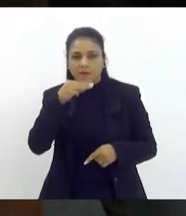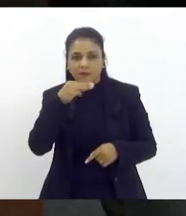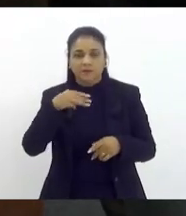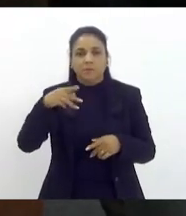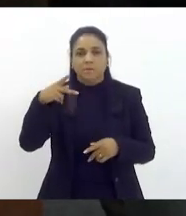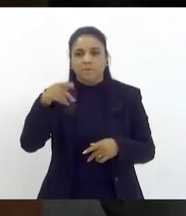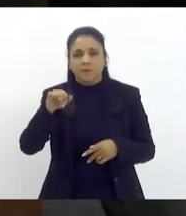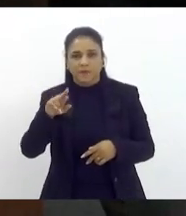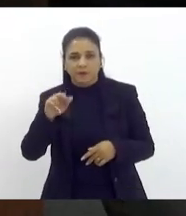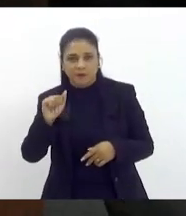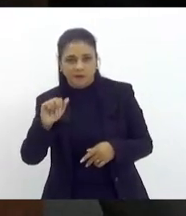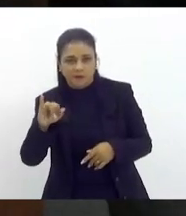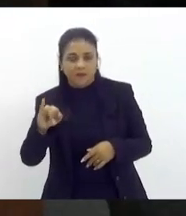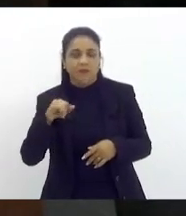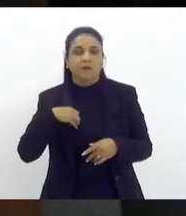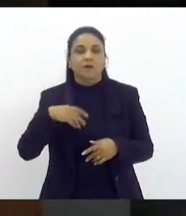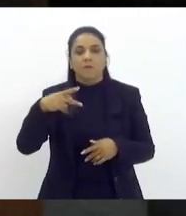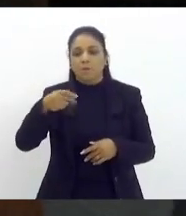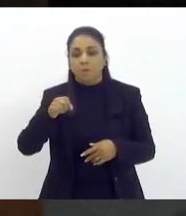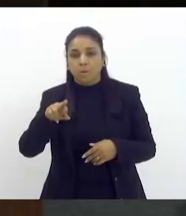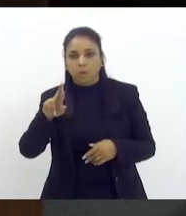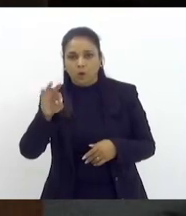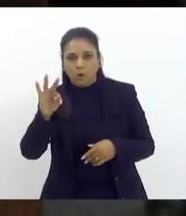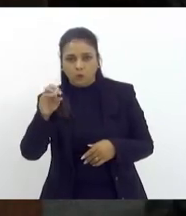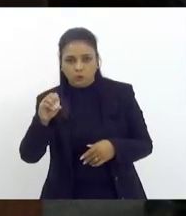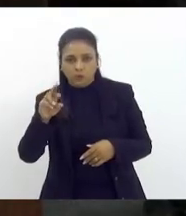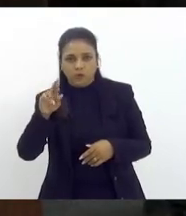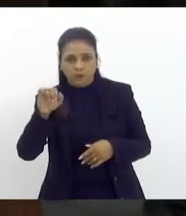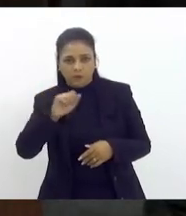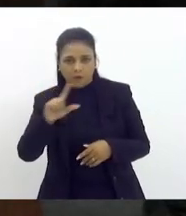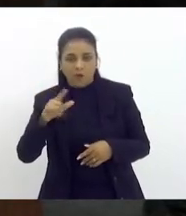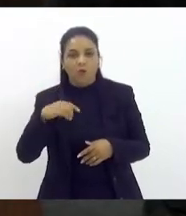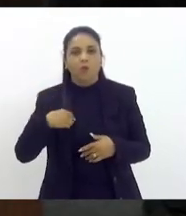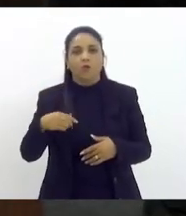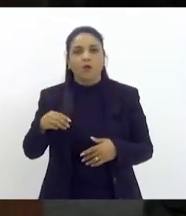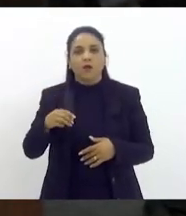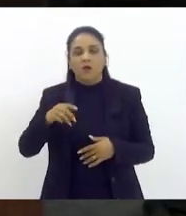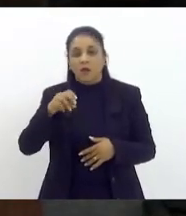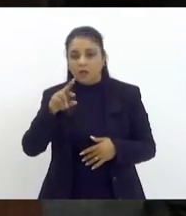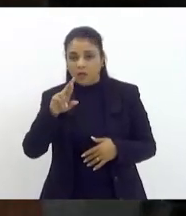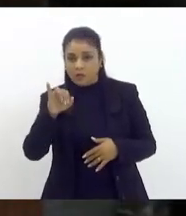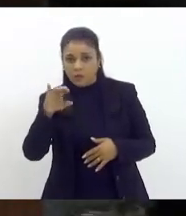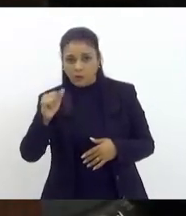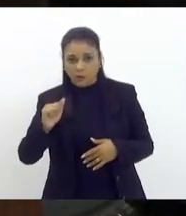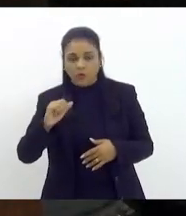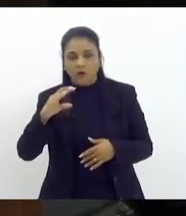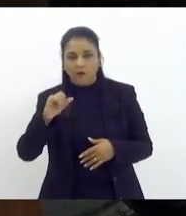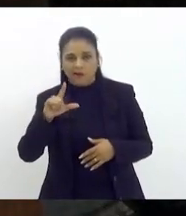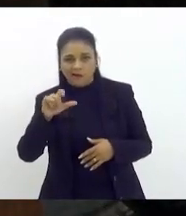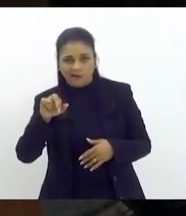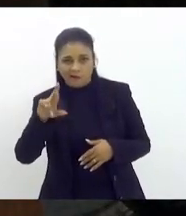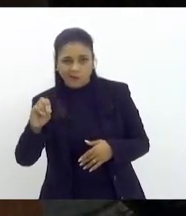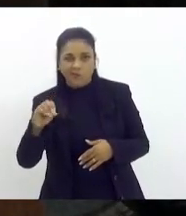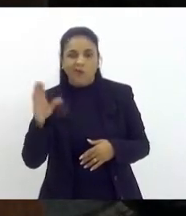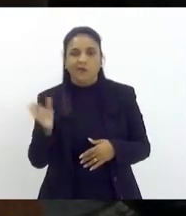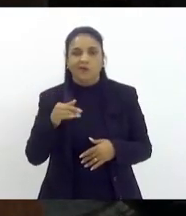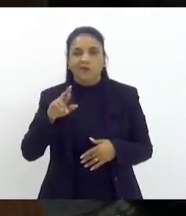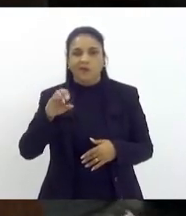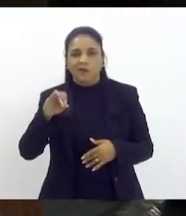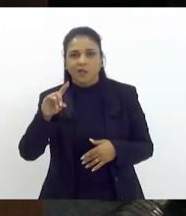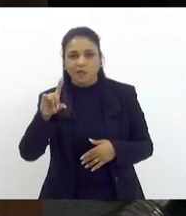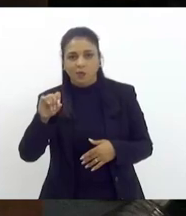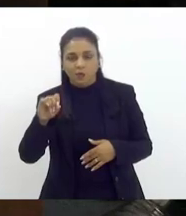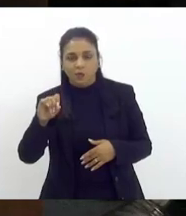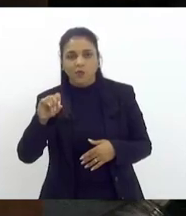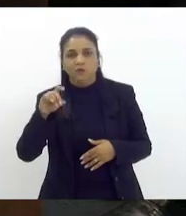Piraí Porto Real Quatis Rio Claro Paraíba do Sul Rio das Flores é comendador